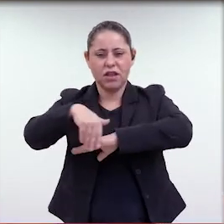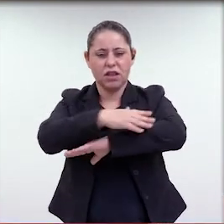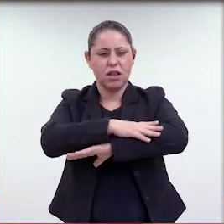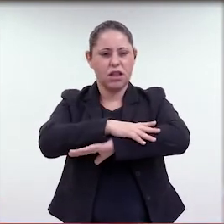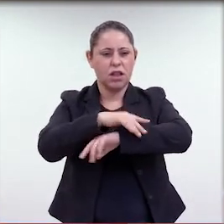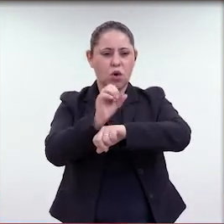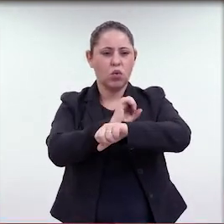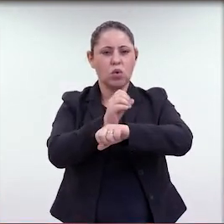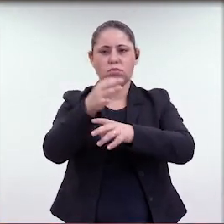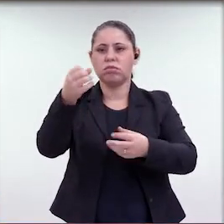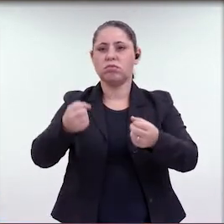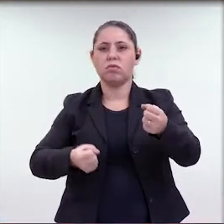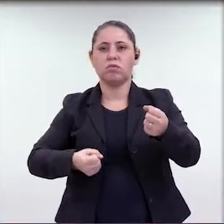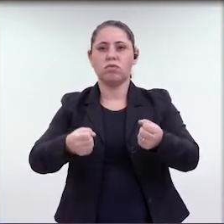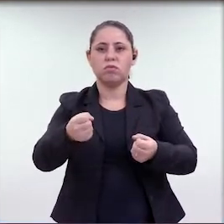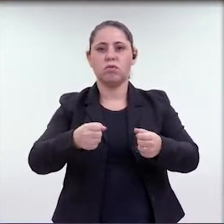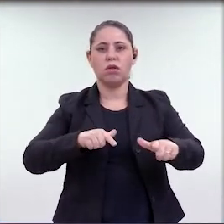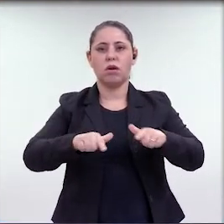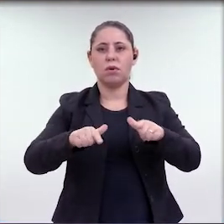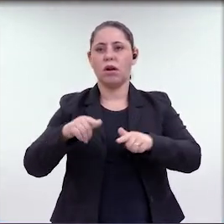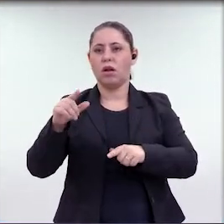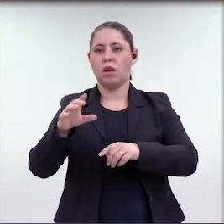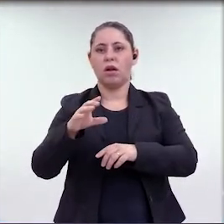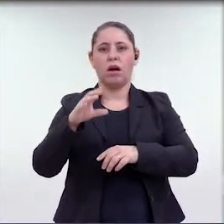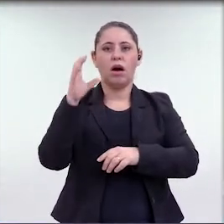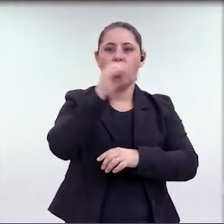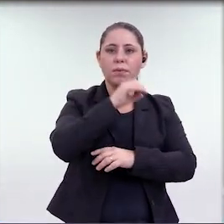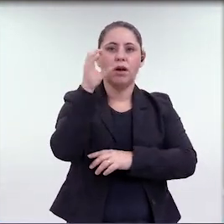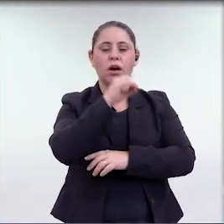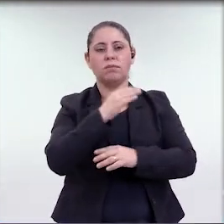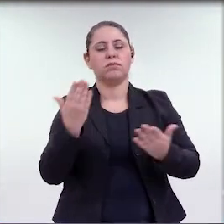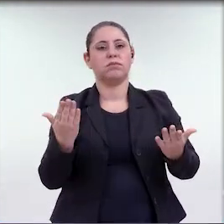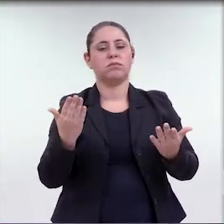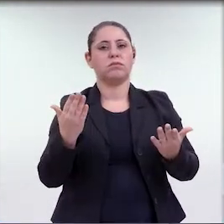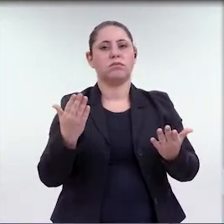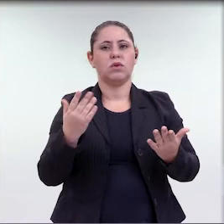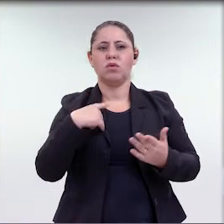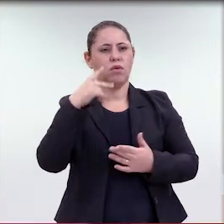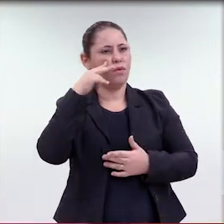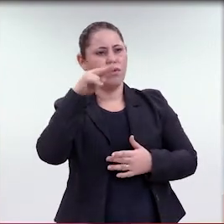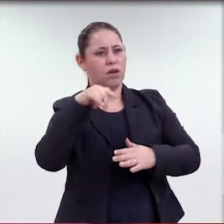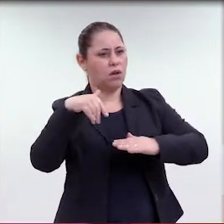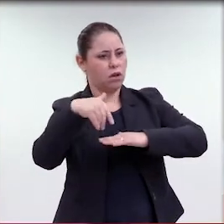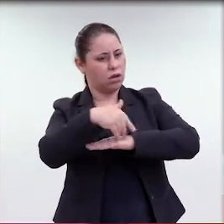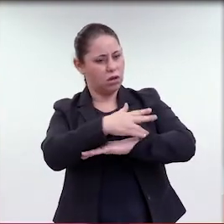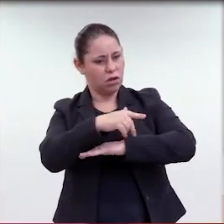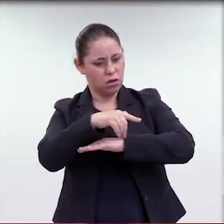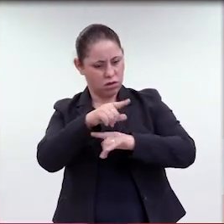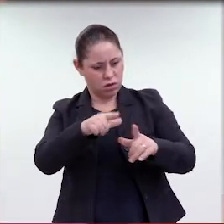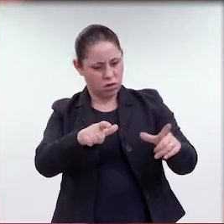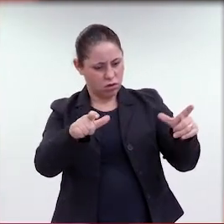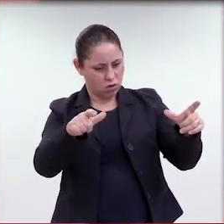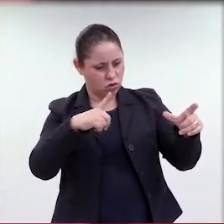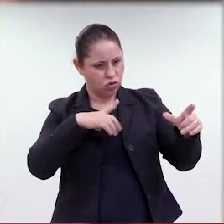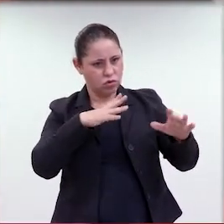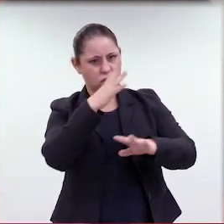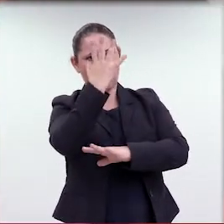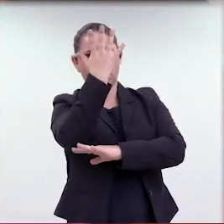para o trabalho, na correria do dia a dia, que você não via, por exemplo, que no meio da avenida, no canteiro, tinha uma árvore com um casal de